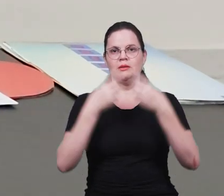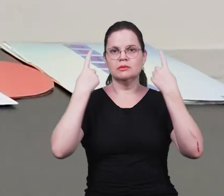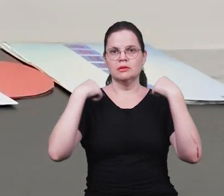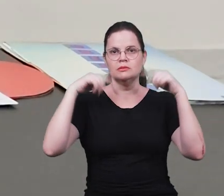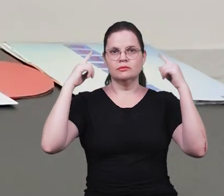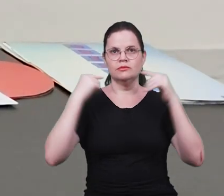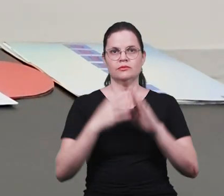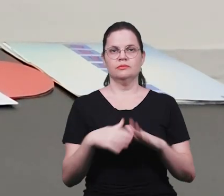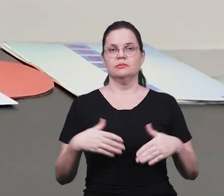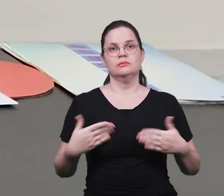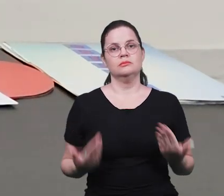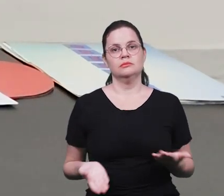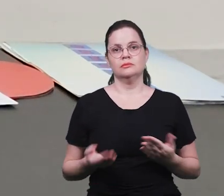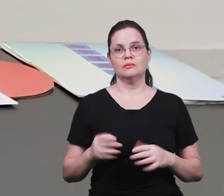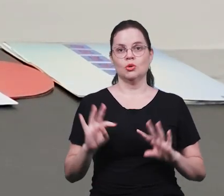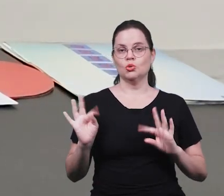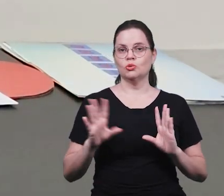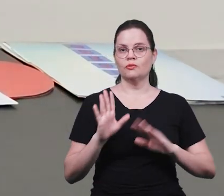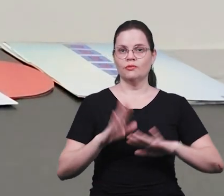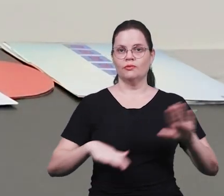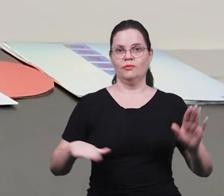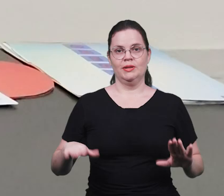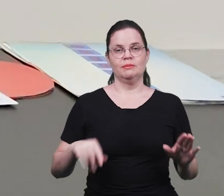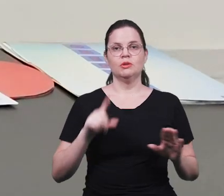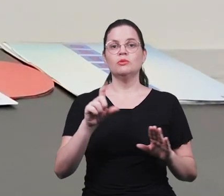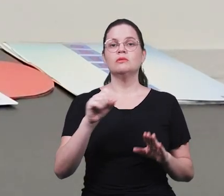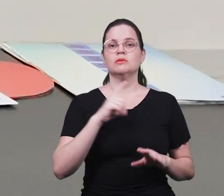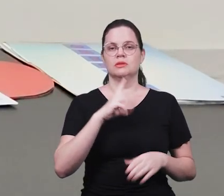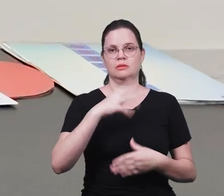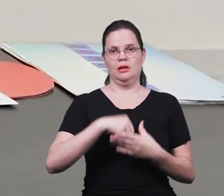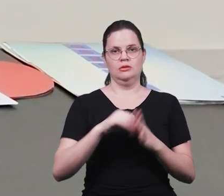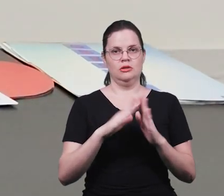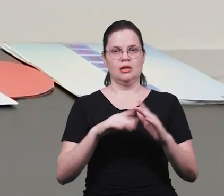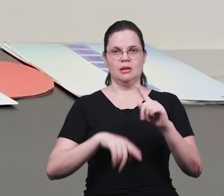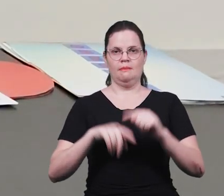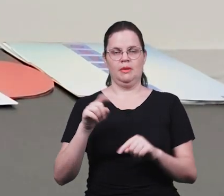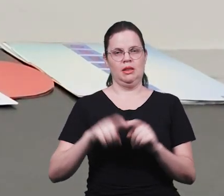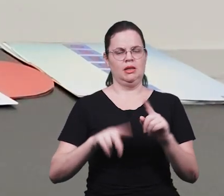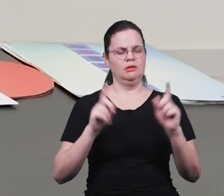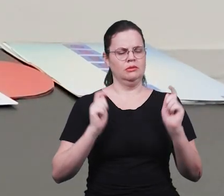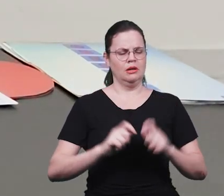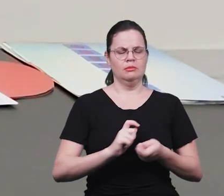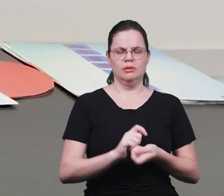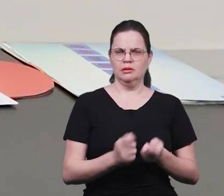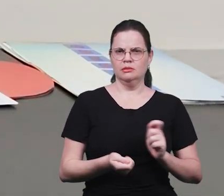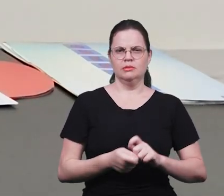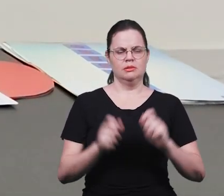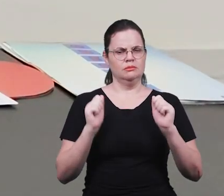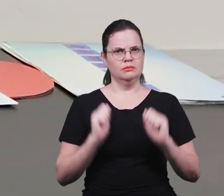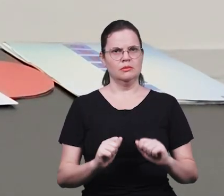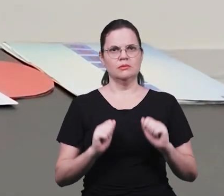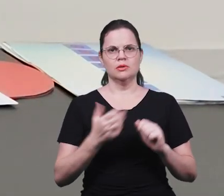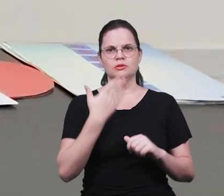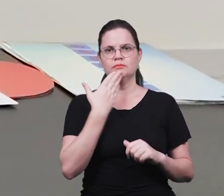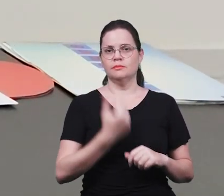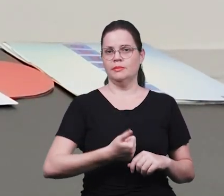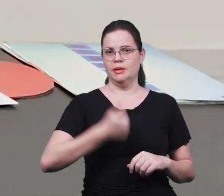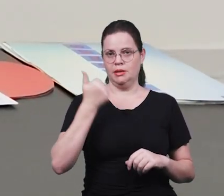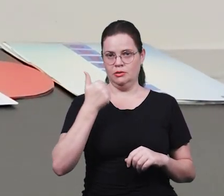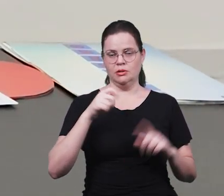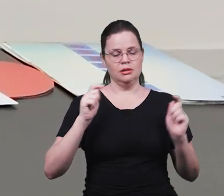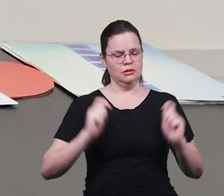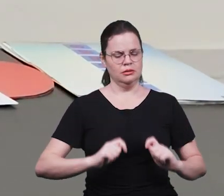Isso tudo, irmãs, vai depender dos recursos que as irmãs têm em casa, tá? Pode ser adaptado, as irmãs podem fazer da